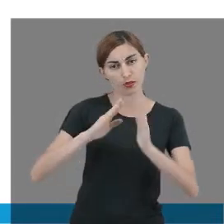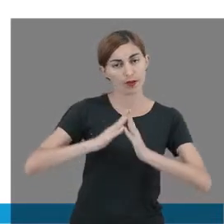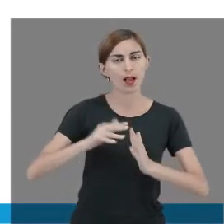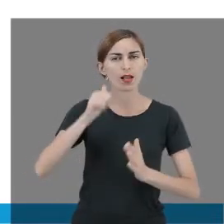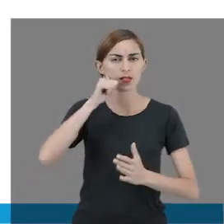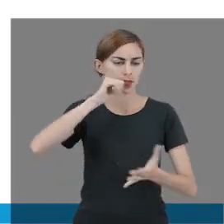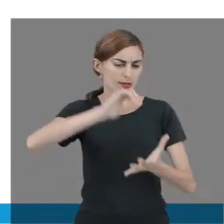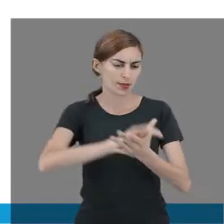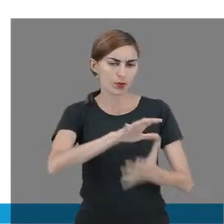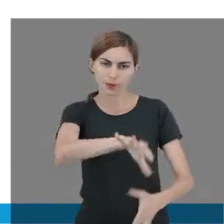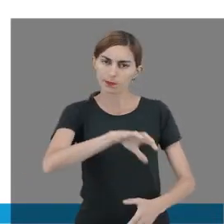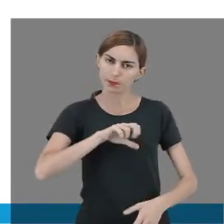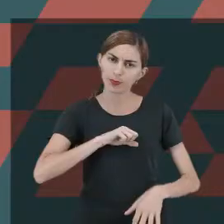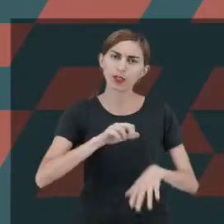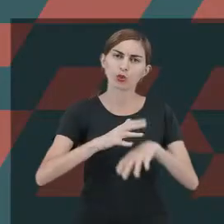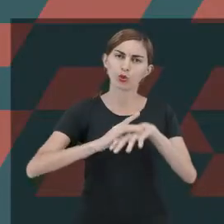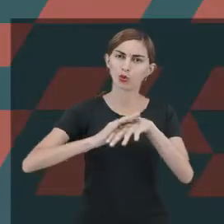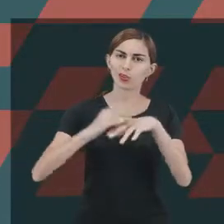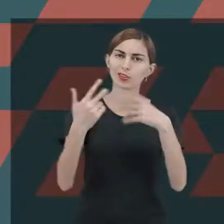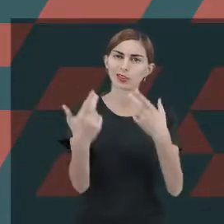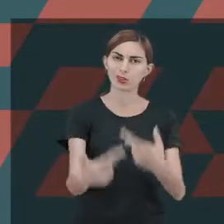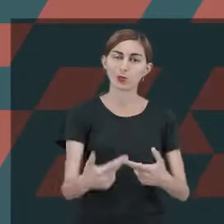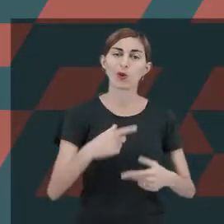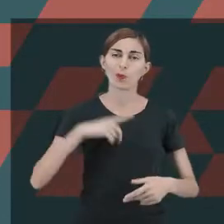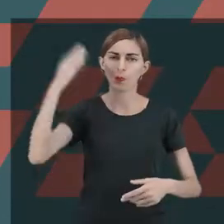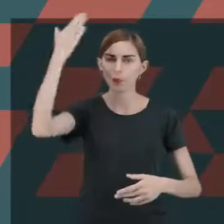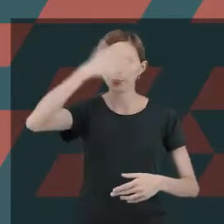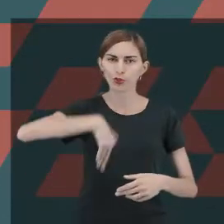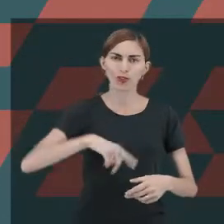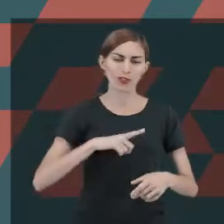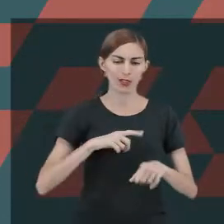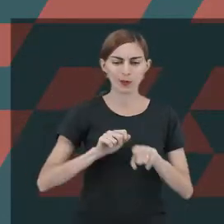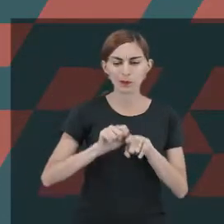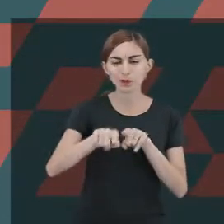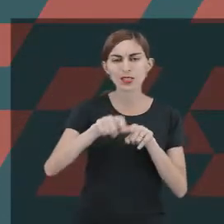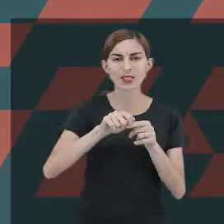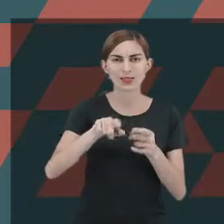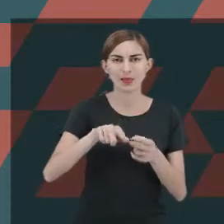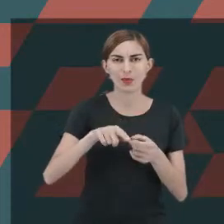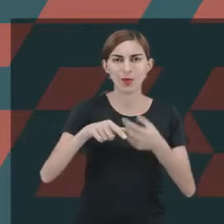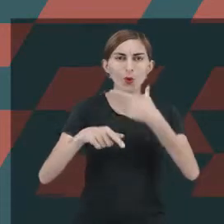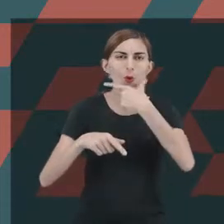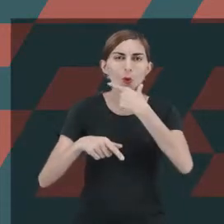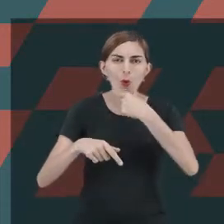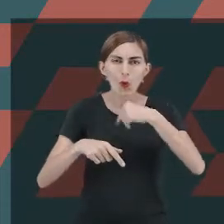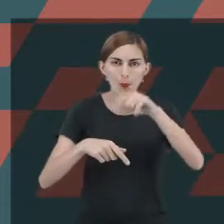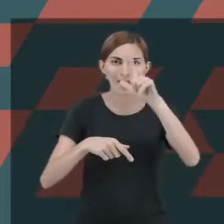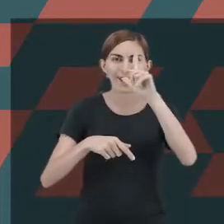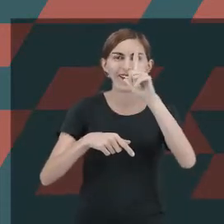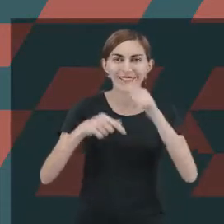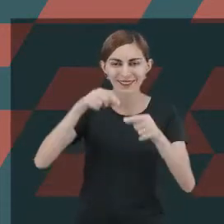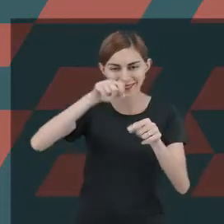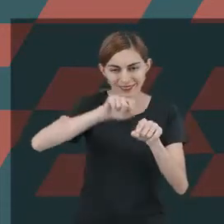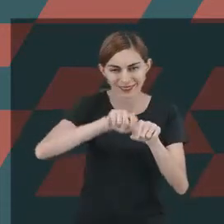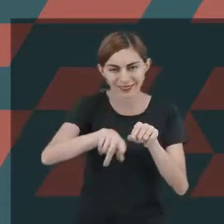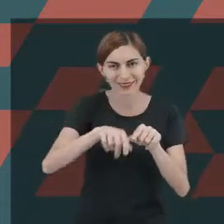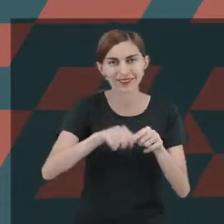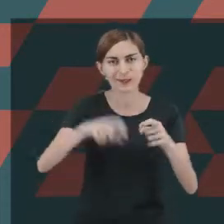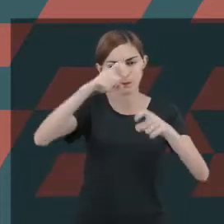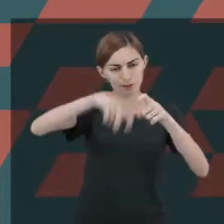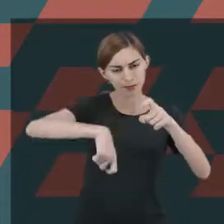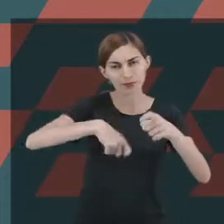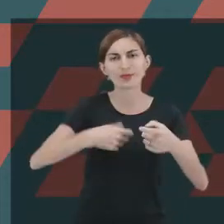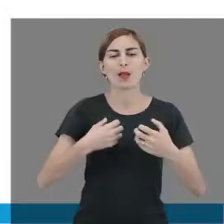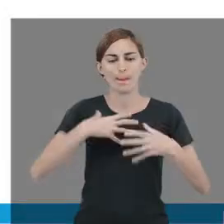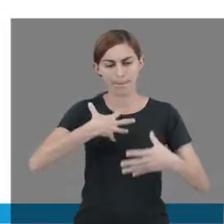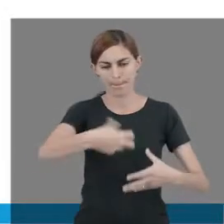esposa dele contrai a mesma doença, onde foi provado que existiu uma transmissão aí pelo sêmen. Então, é o primeiro caso descrito de uma transmissão diferente